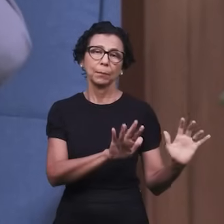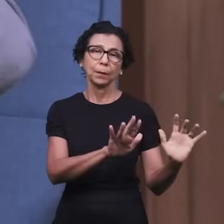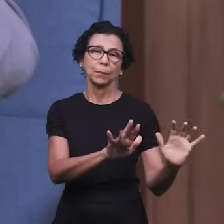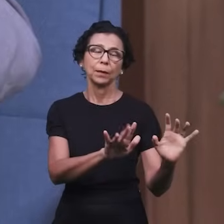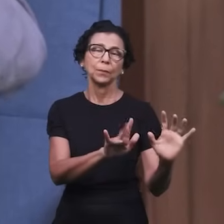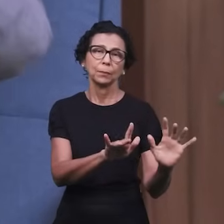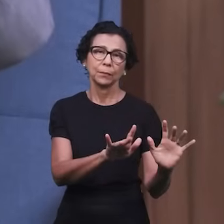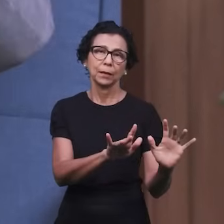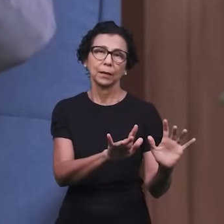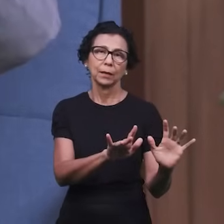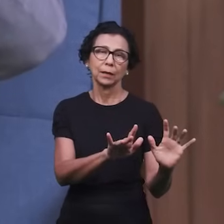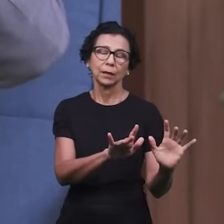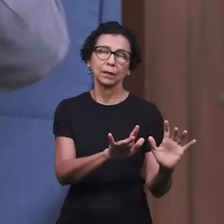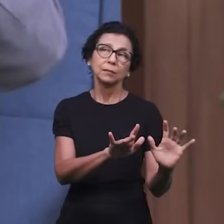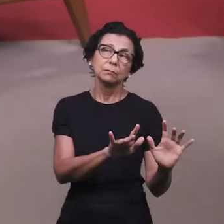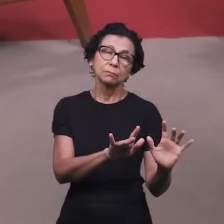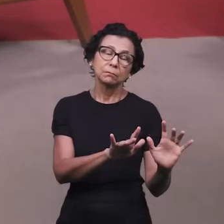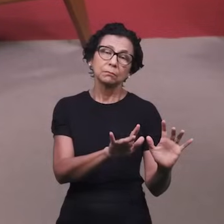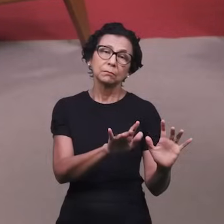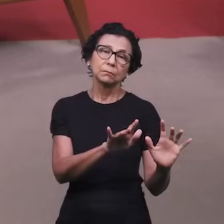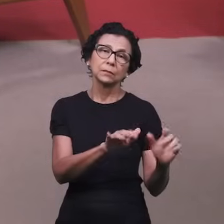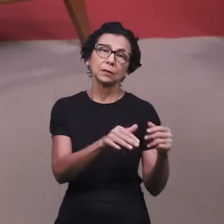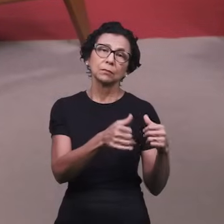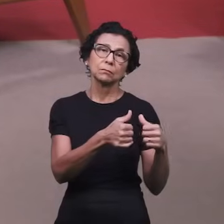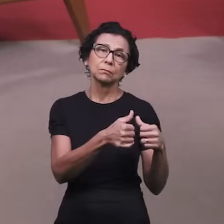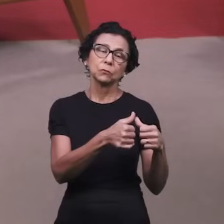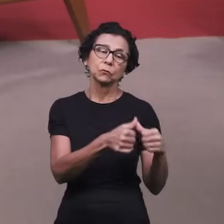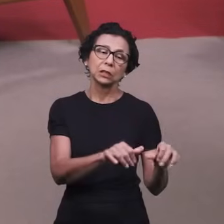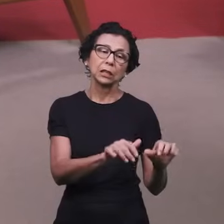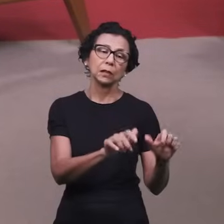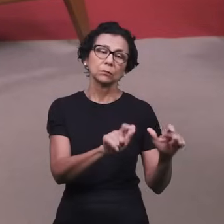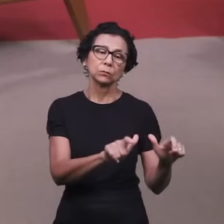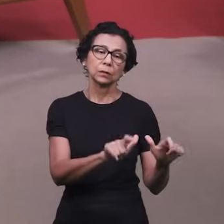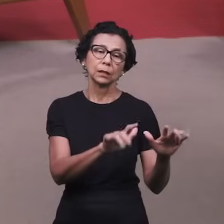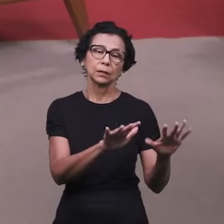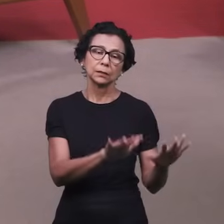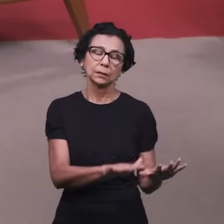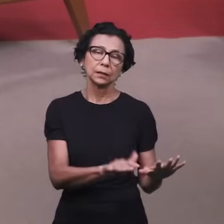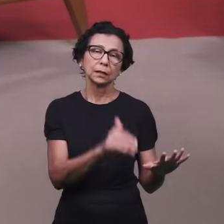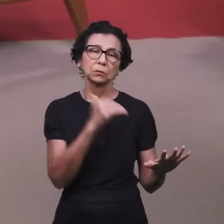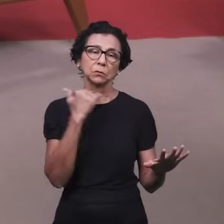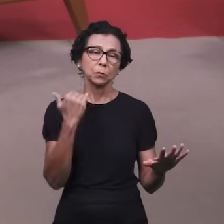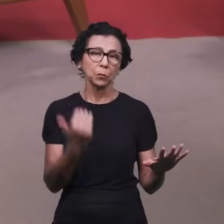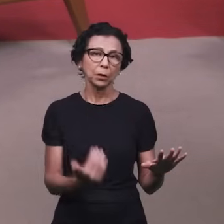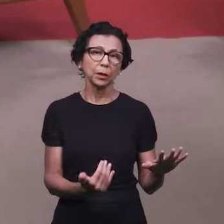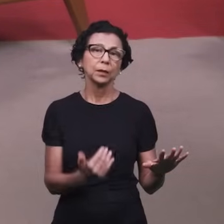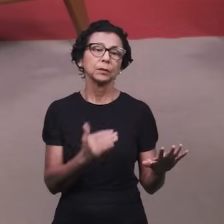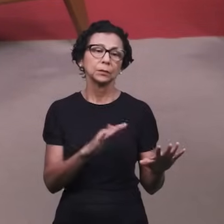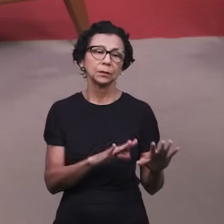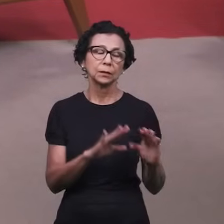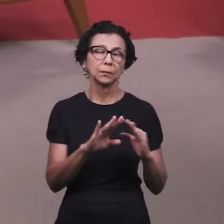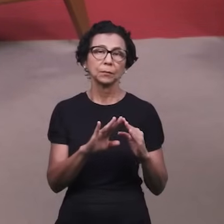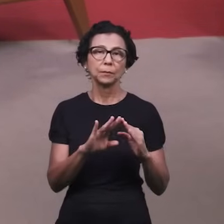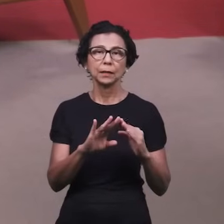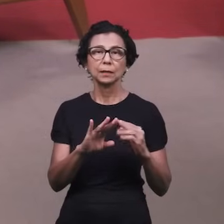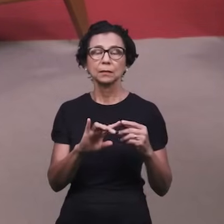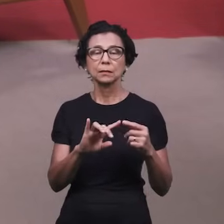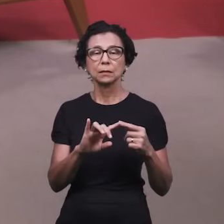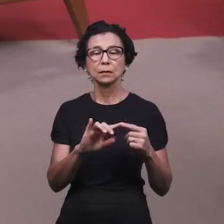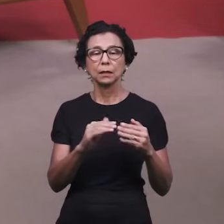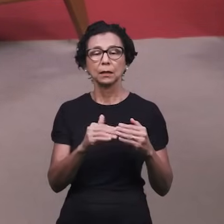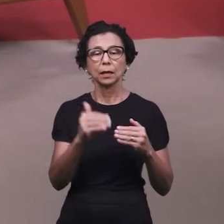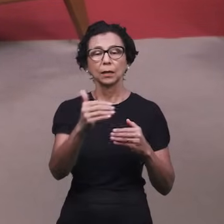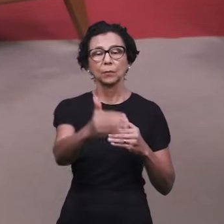Esses já partiram para o Senhor. Mas nós que somos da outra geração, não perdemos, não envelheceu. Glórias a Deus.